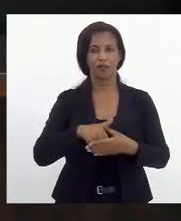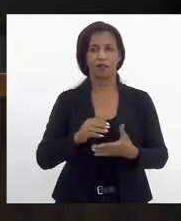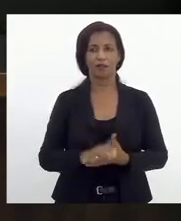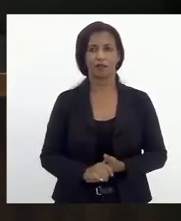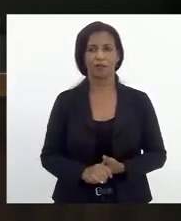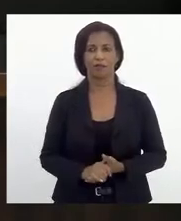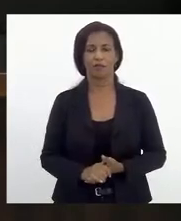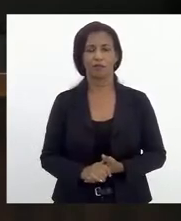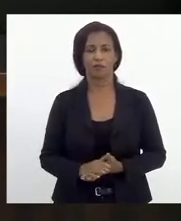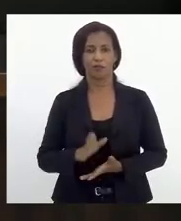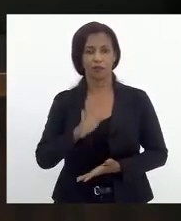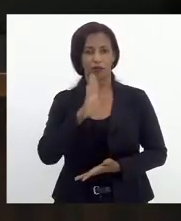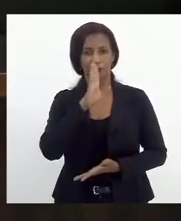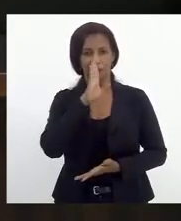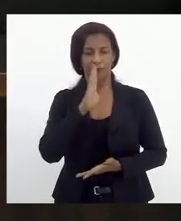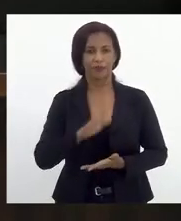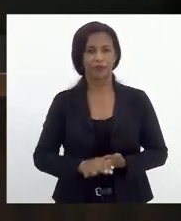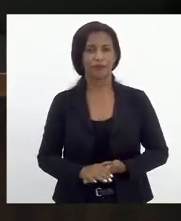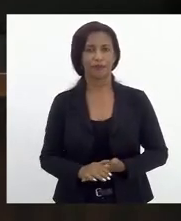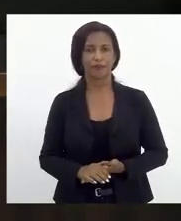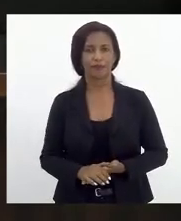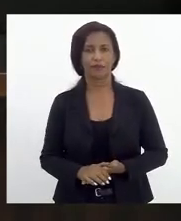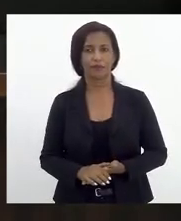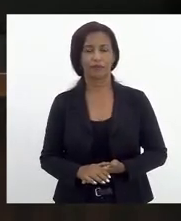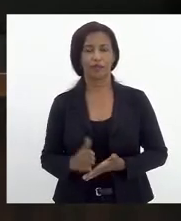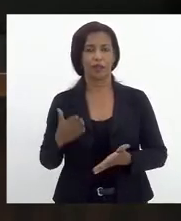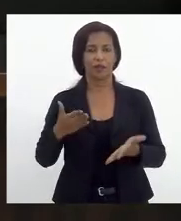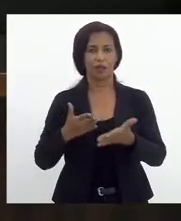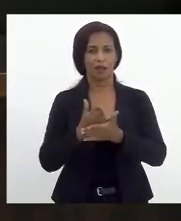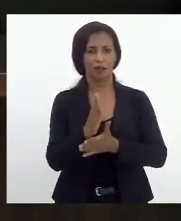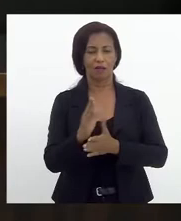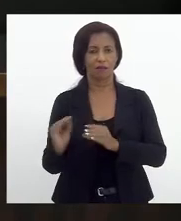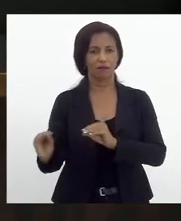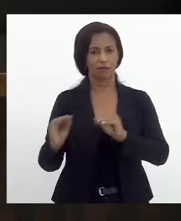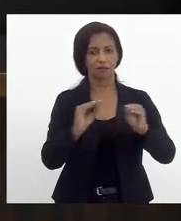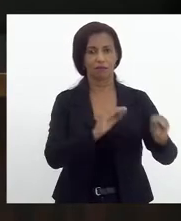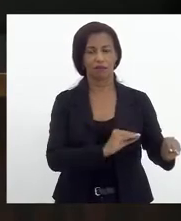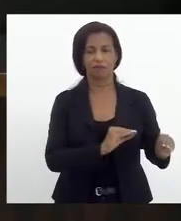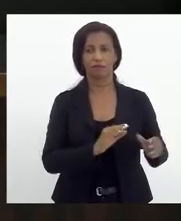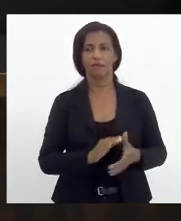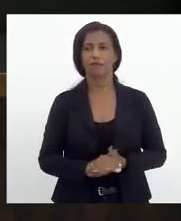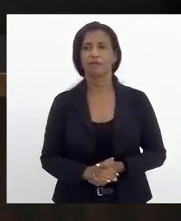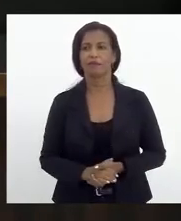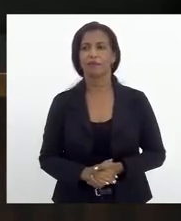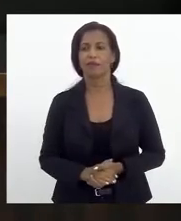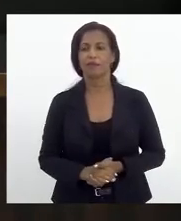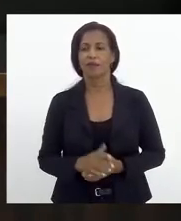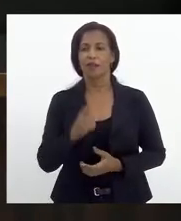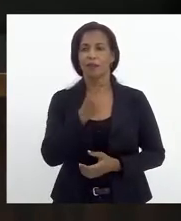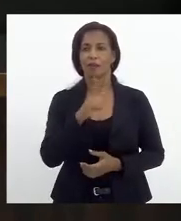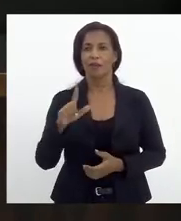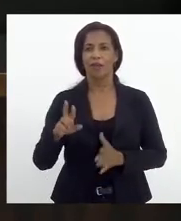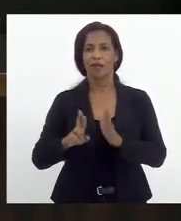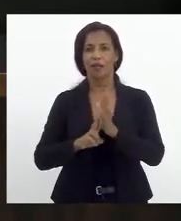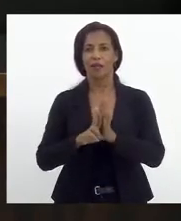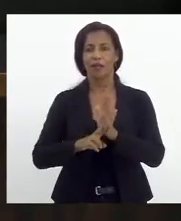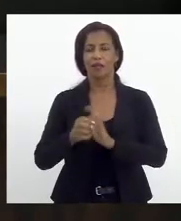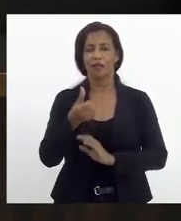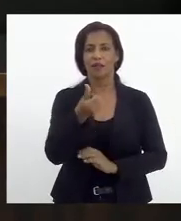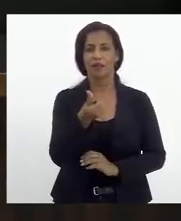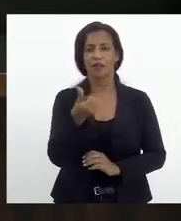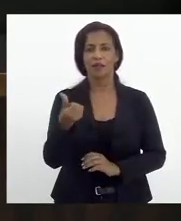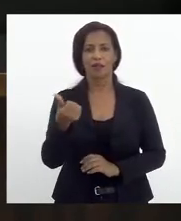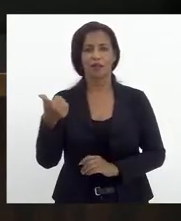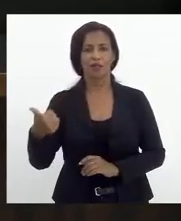votação. Senhores que aprovam, permaneçam como estão. Aprovado, vai à promulgação. Projeto de resolução